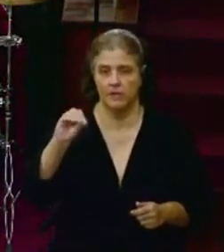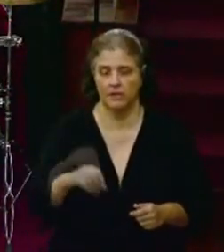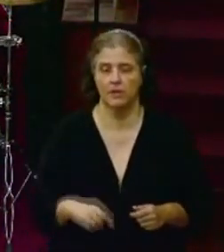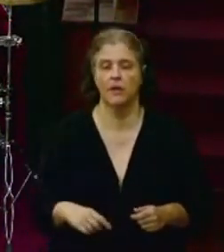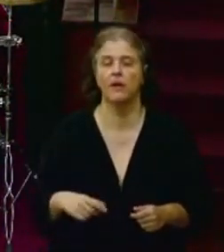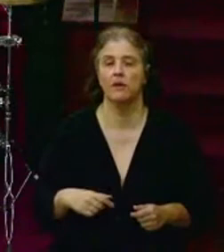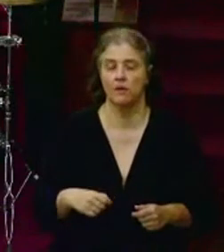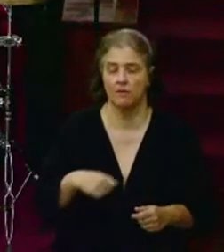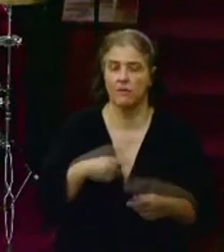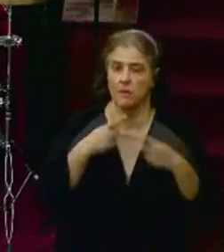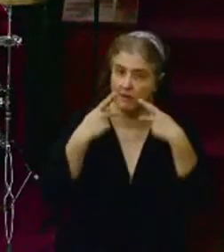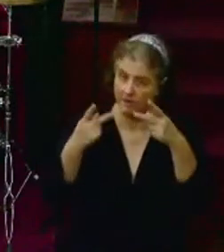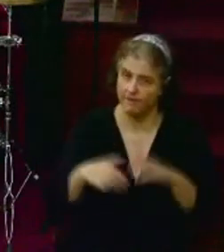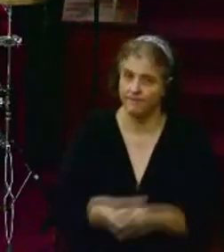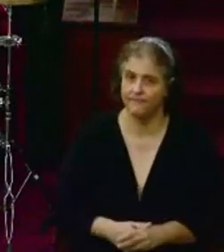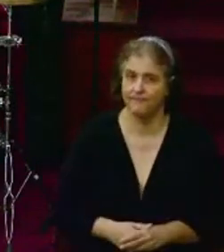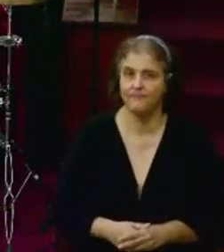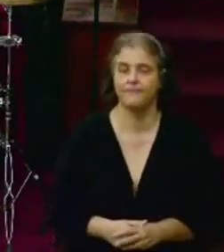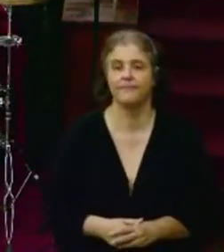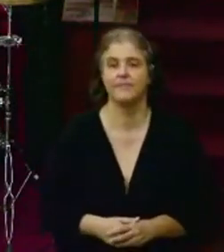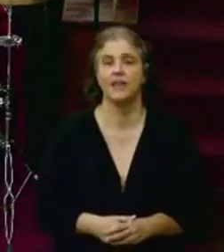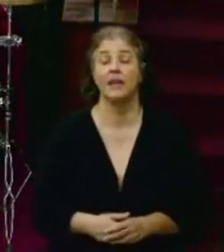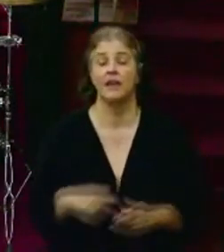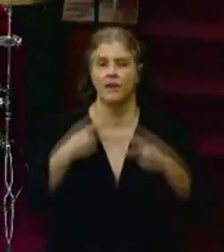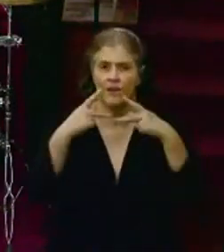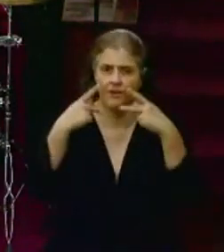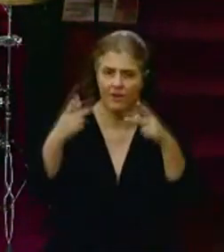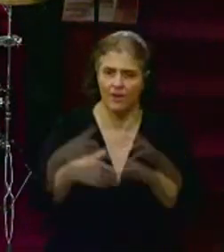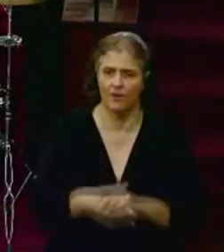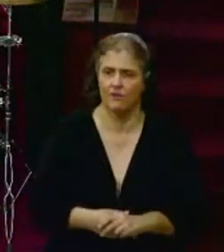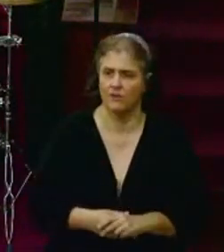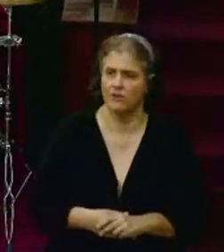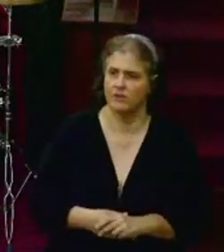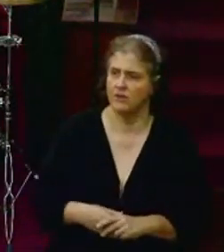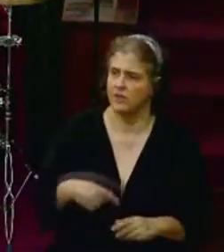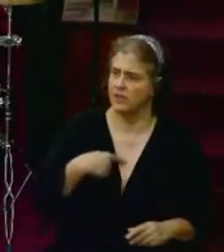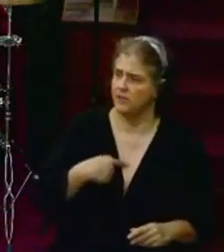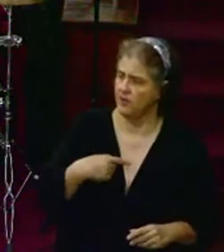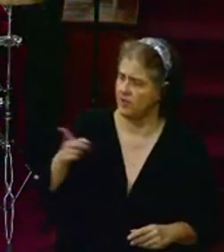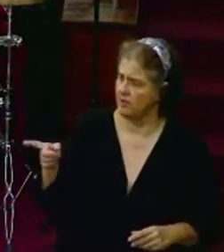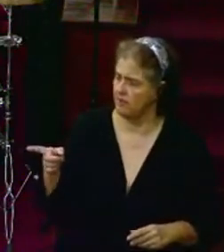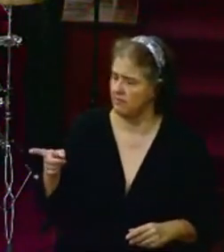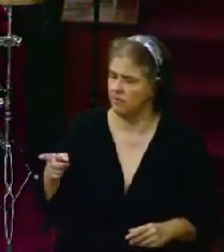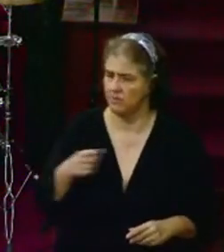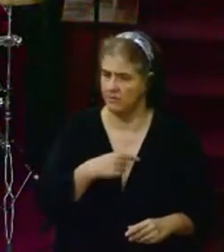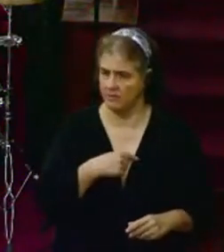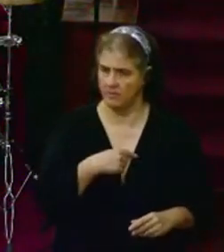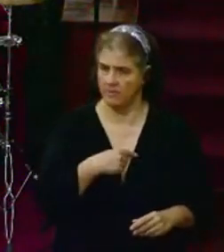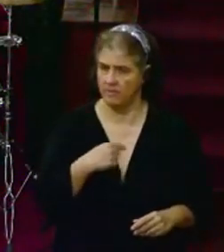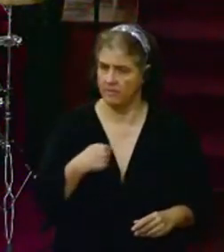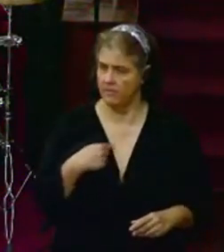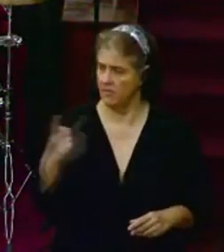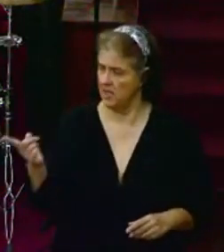João Batista, em dado momento, quando instigaram ele: você é o Cristo? Ele falou: eu não sou. E eu não